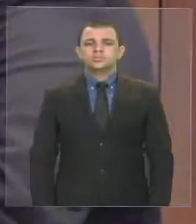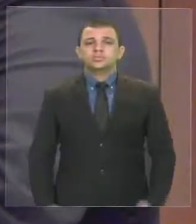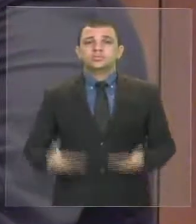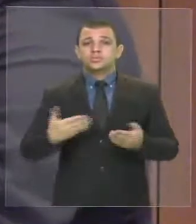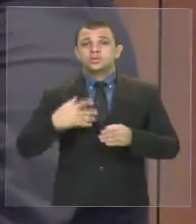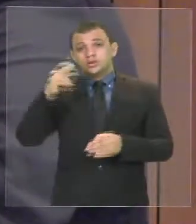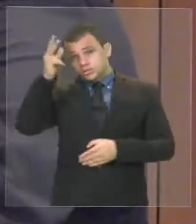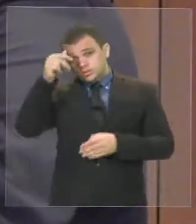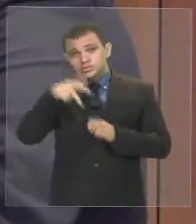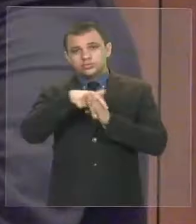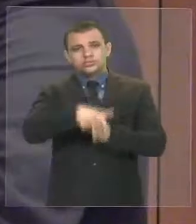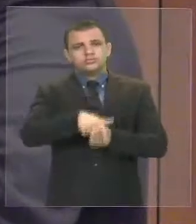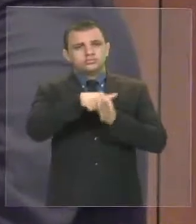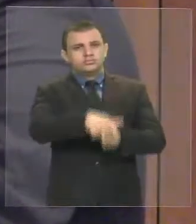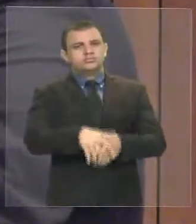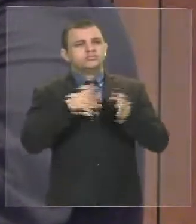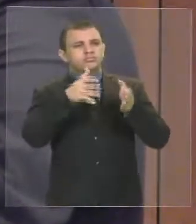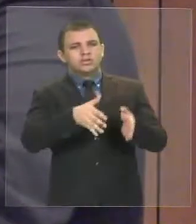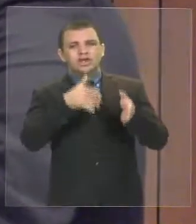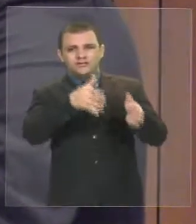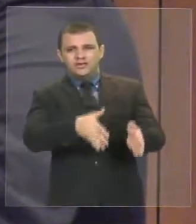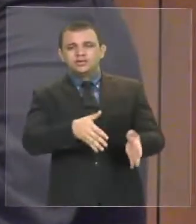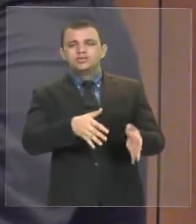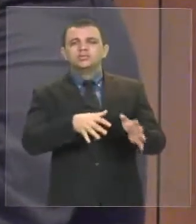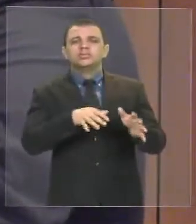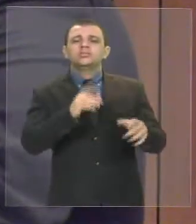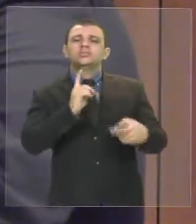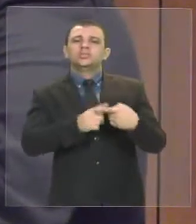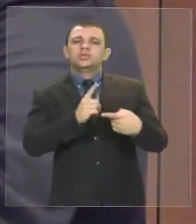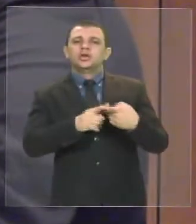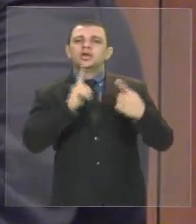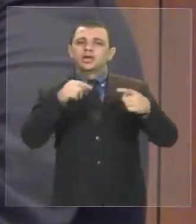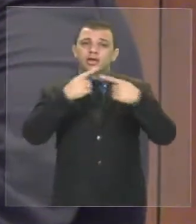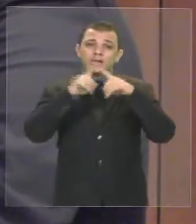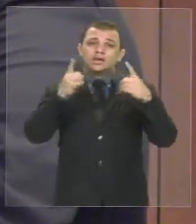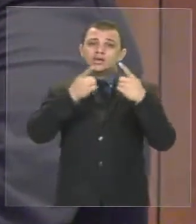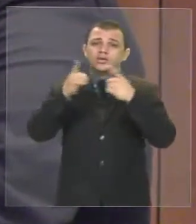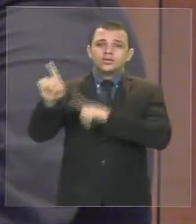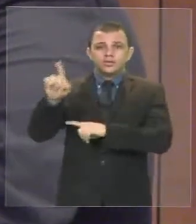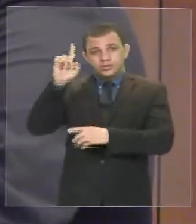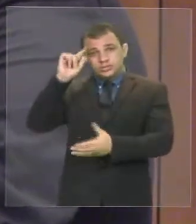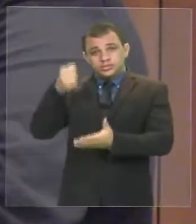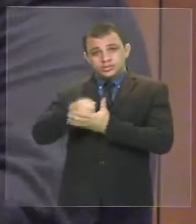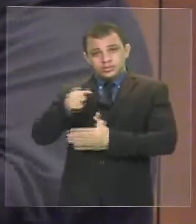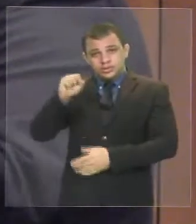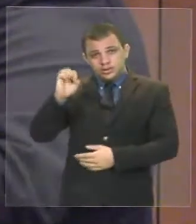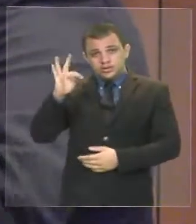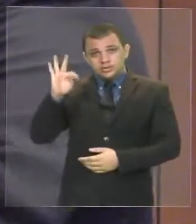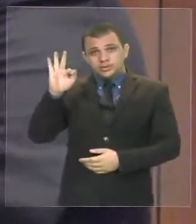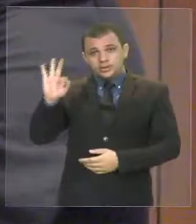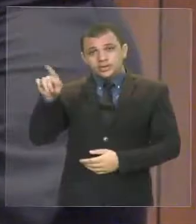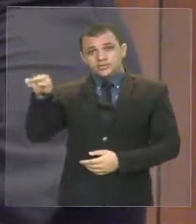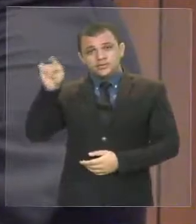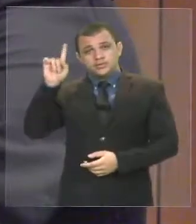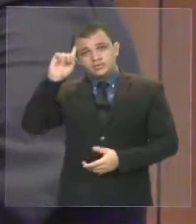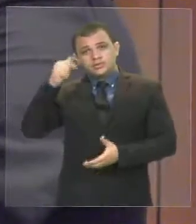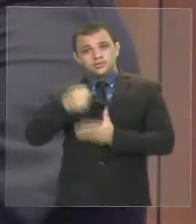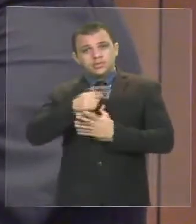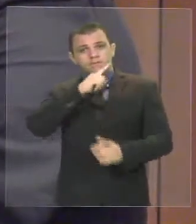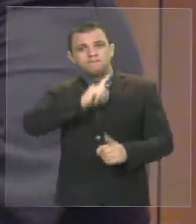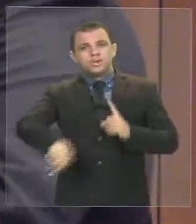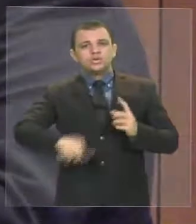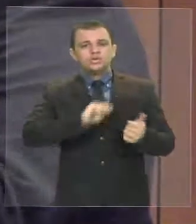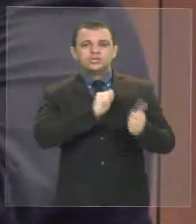veio para protestar contra a decisão do STF que proíbe o esporte no país. Quero aqui parabenizar todos os